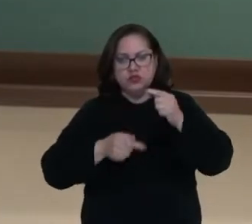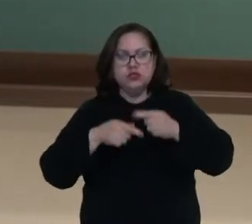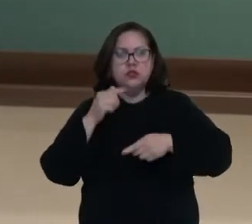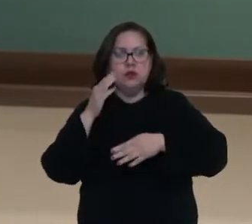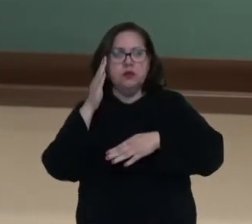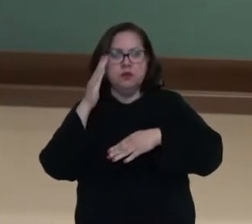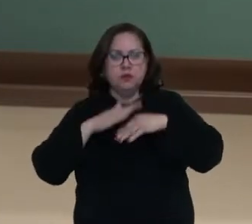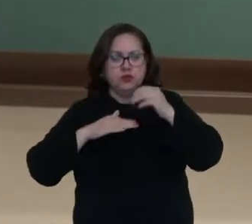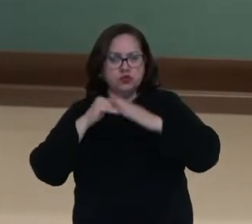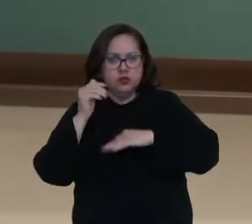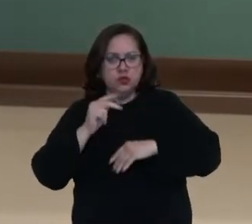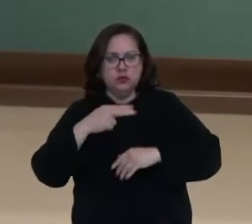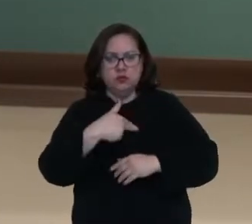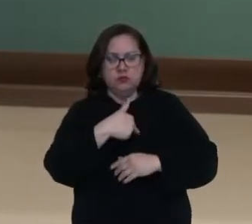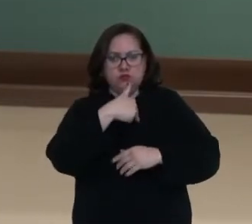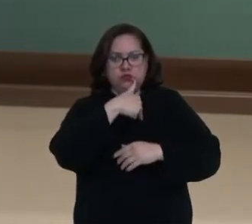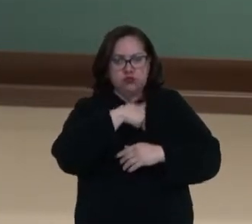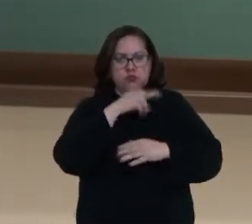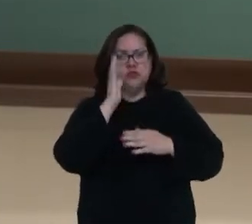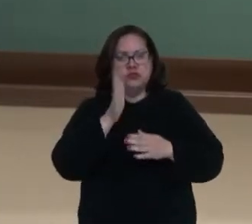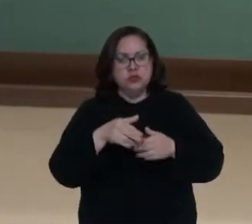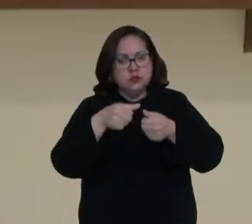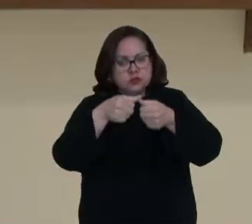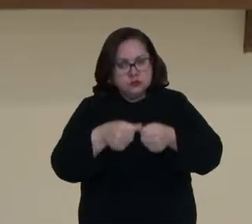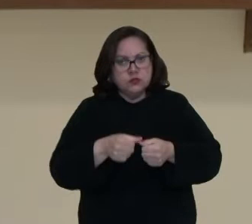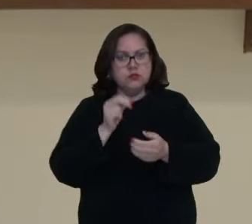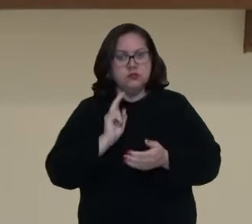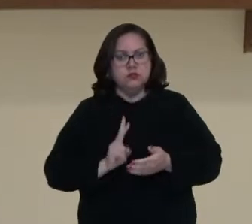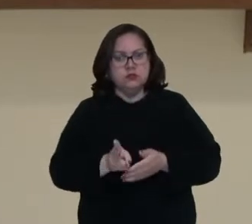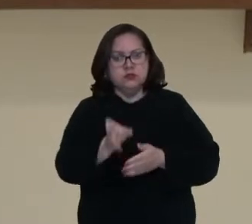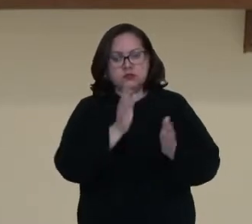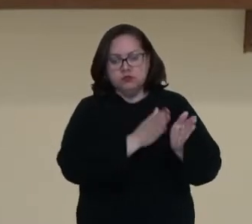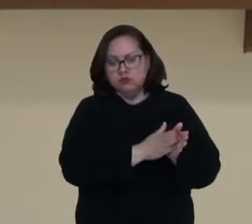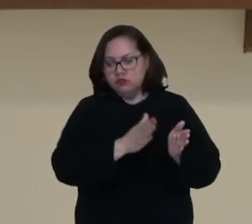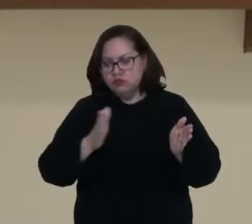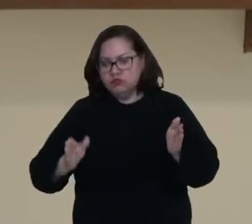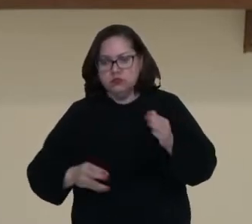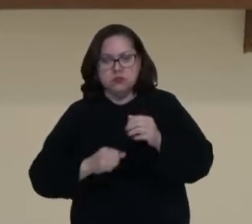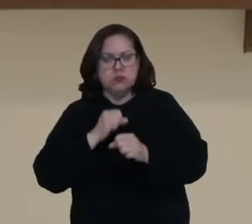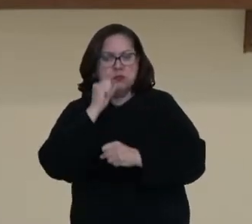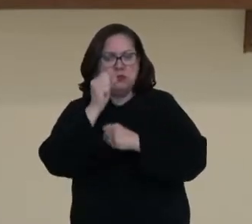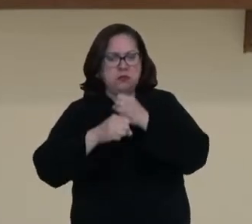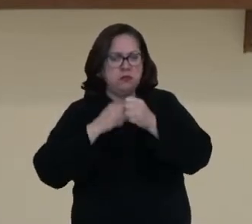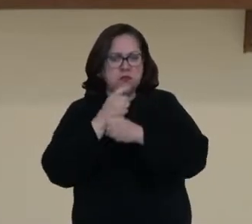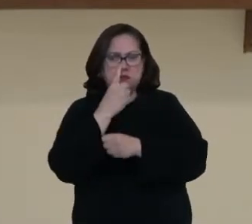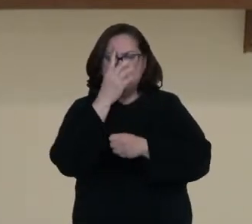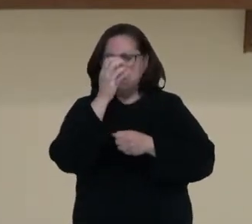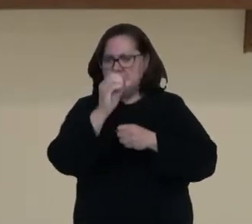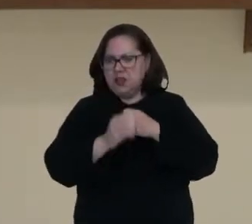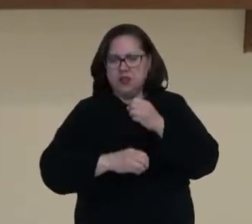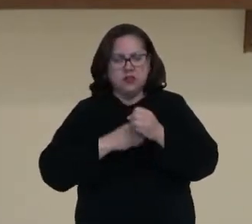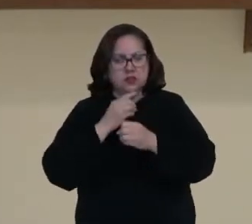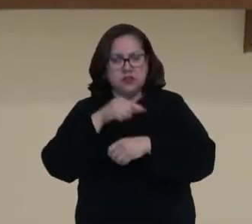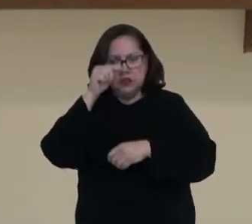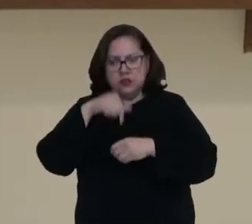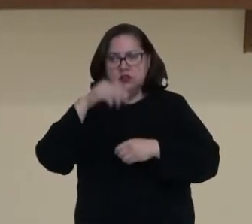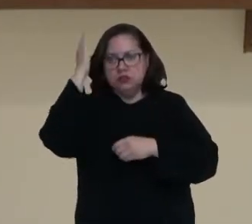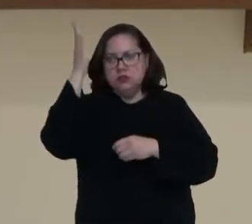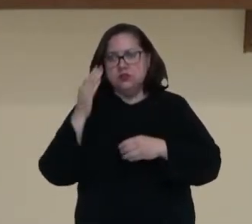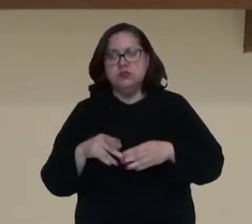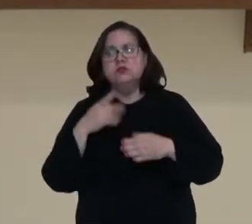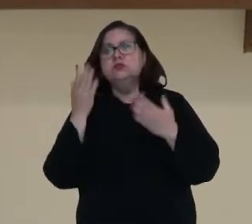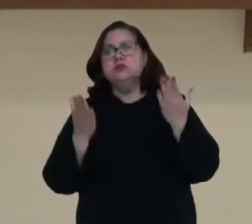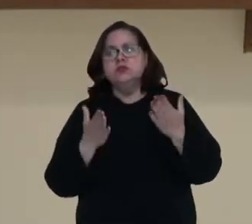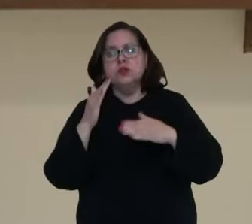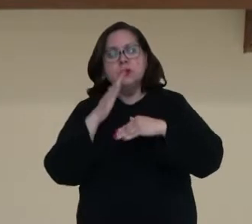praticada por Getúlio Vargas e ela vai se manter ao longo de décadas ainda no Brasil. E essa, inclusive, é